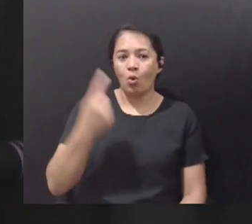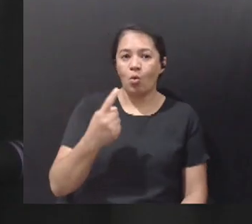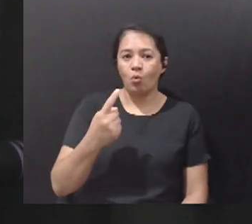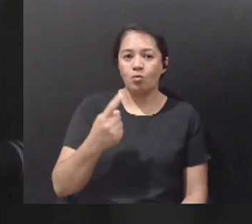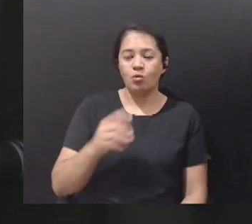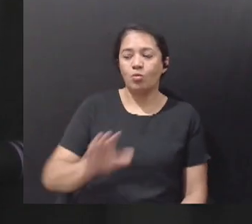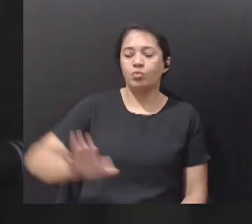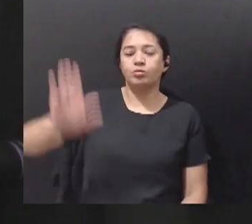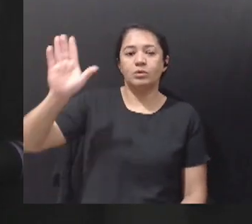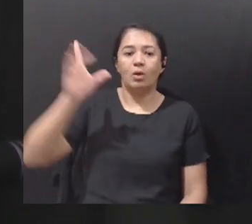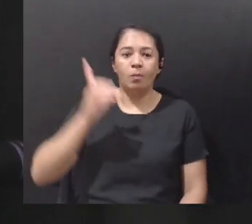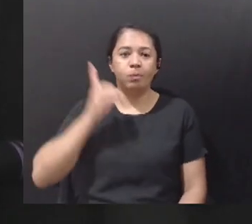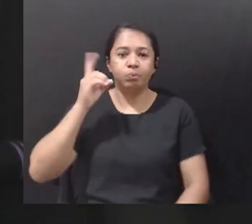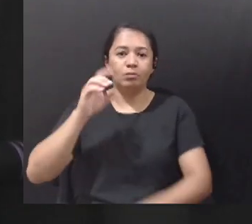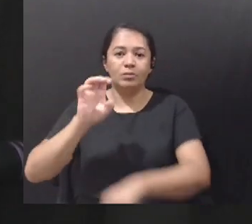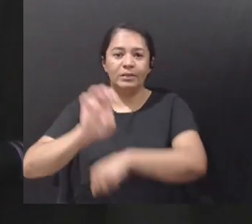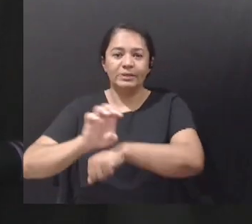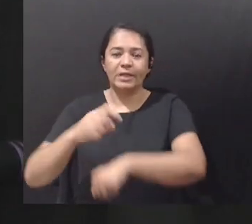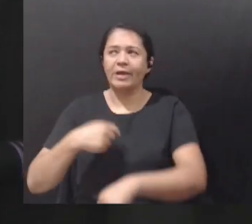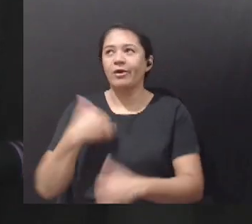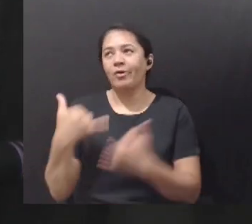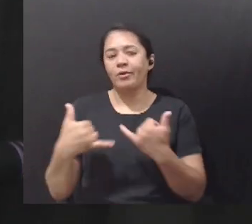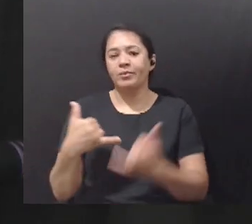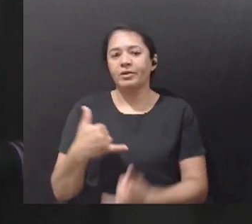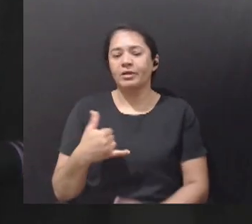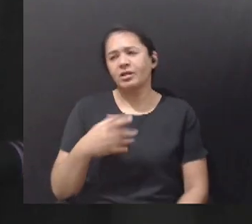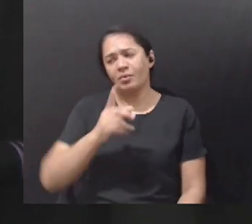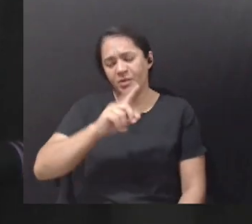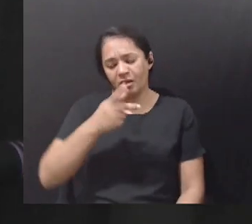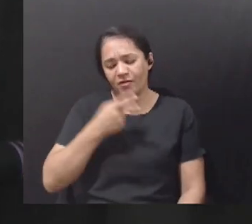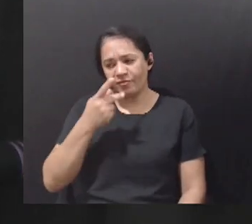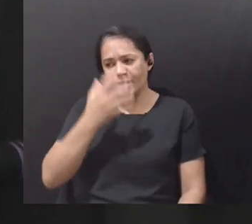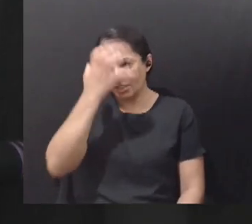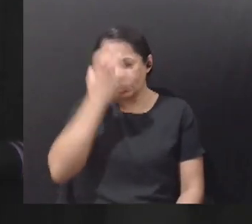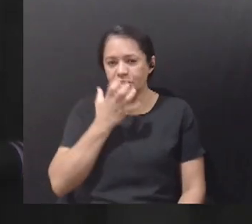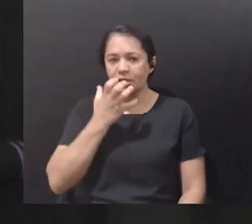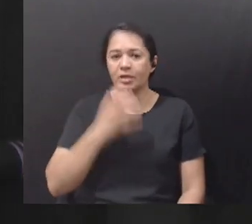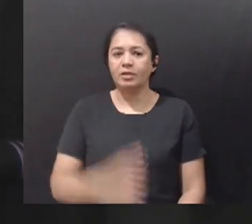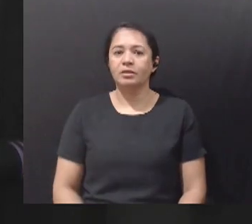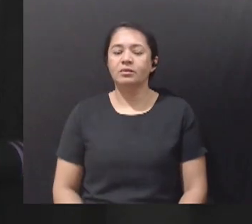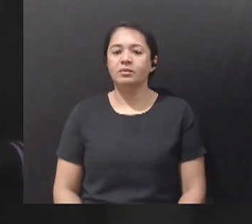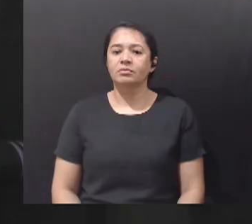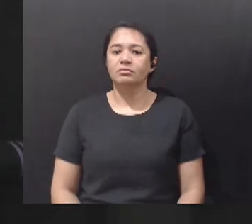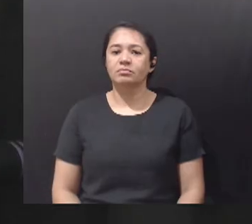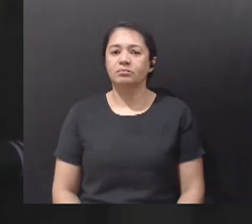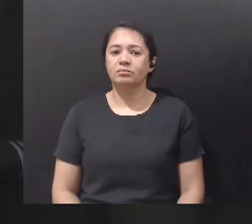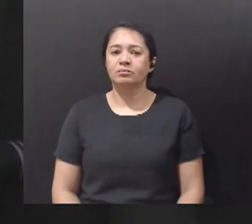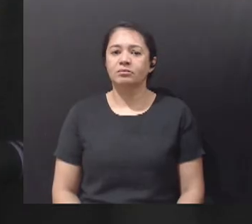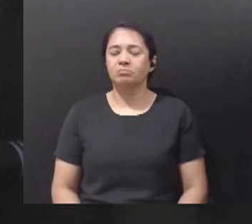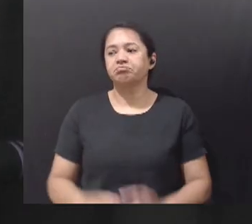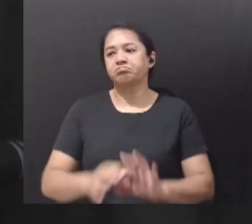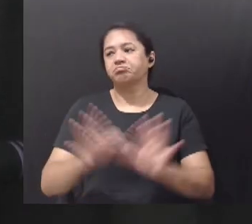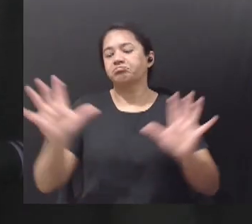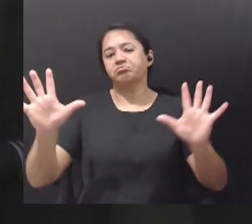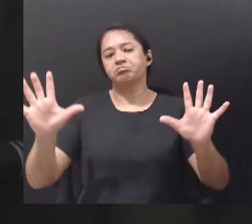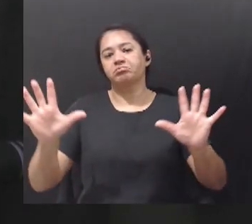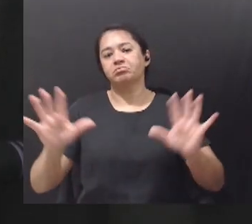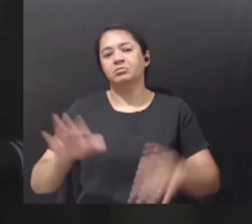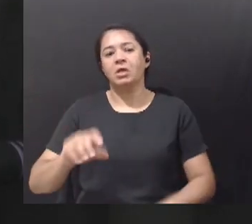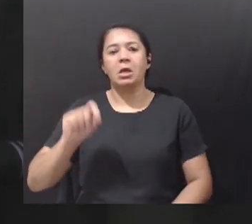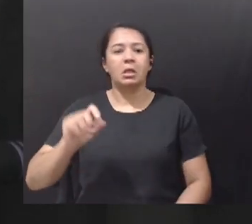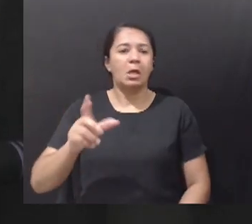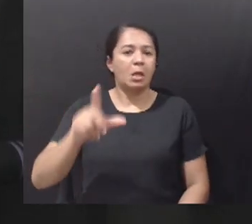aí eu brinquei não, falei sério com a bancada, brinco com carinho. Falei, bom, fiquem à vontade, né? Quem vai ser, quem quer ser, quem não sei o